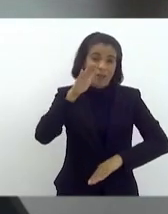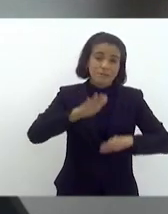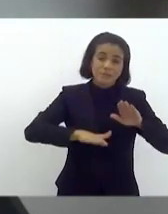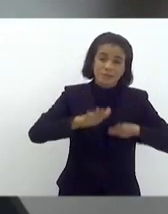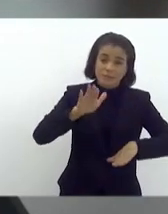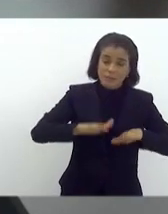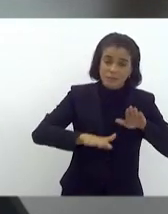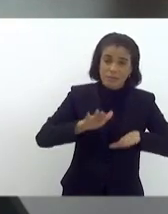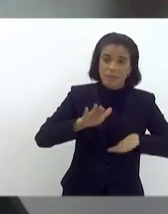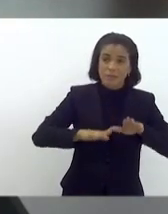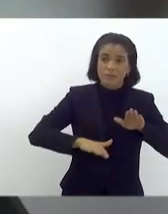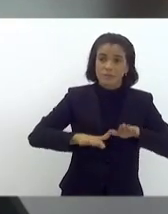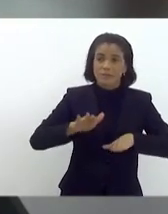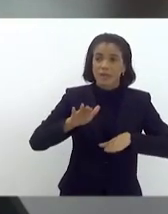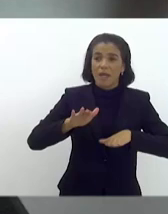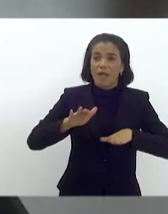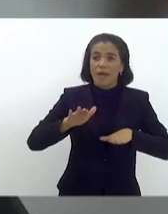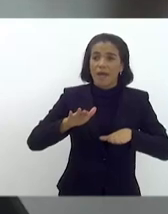elas